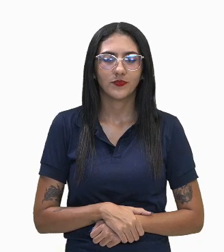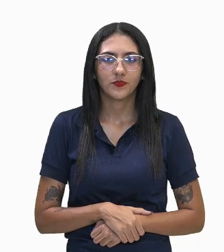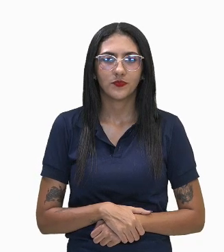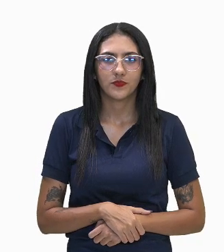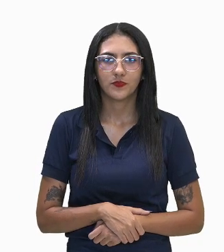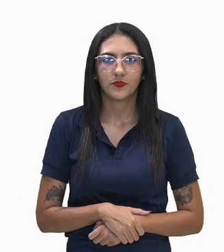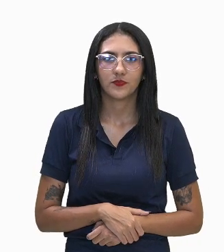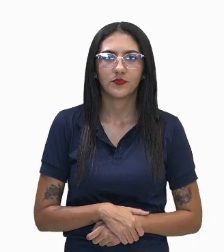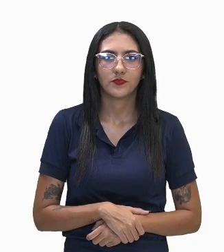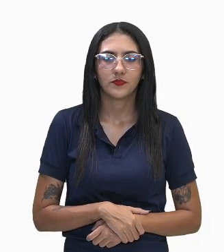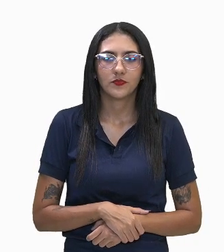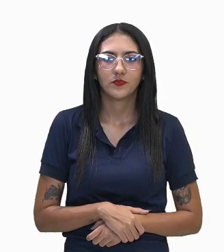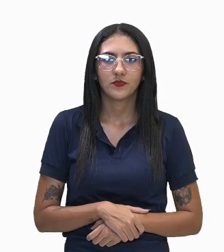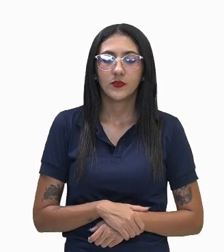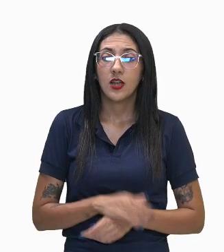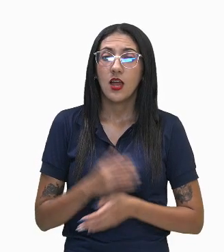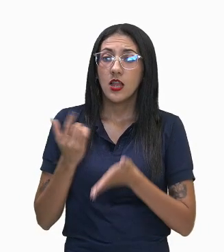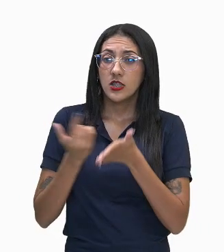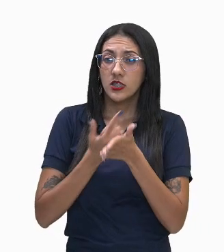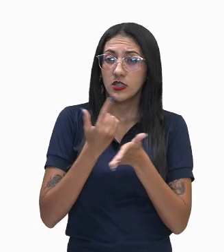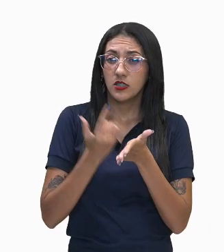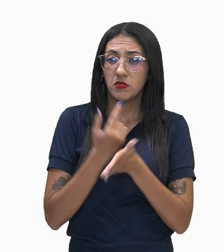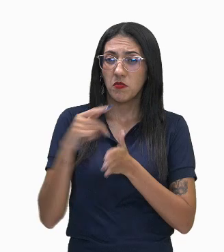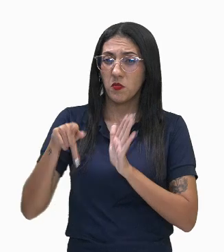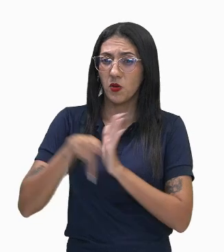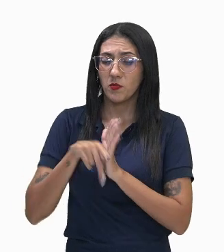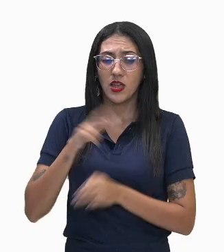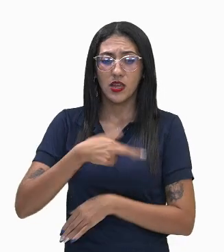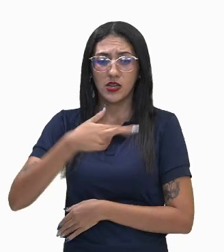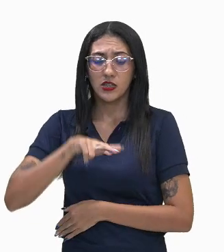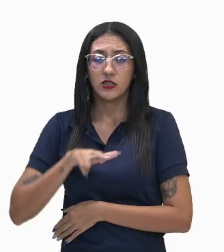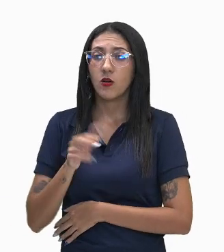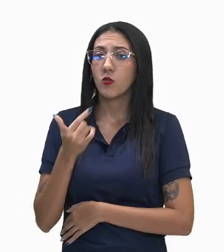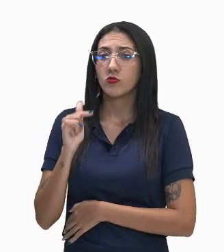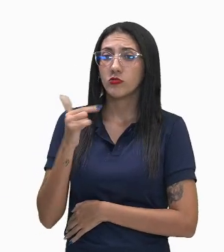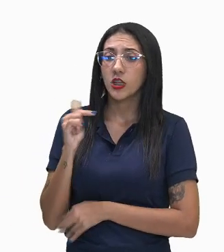Nos livros religiosos, eles não possuem inspiração